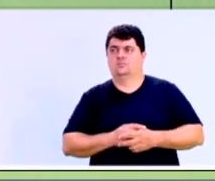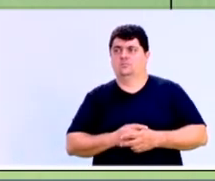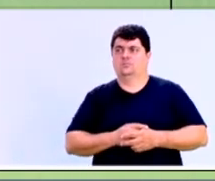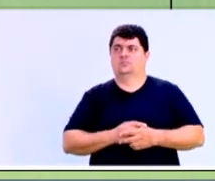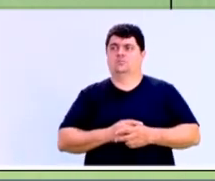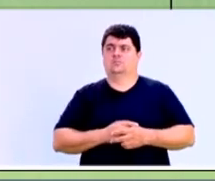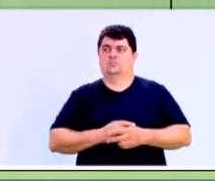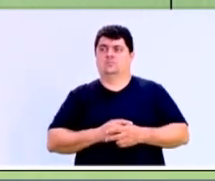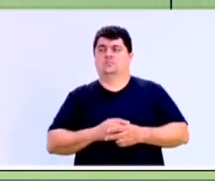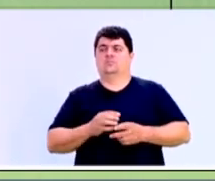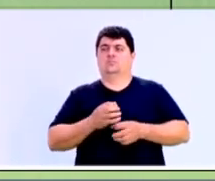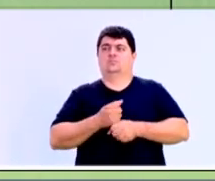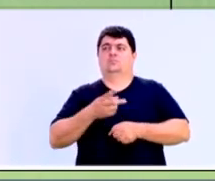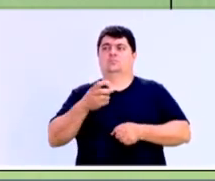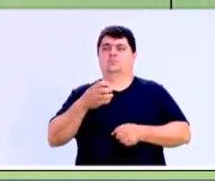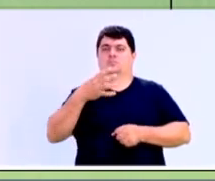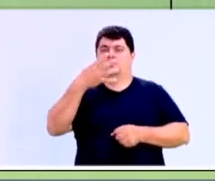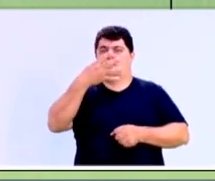11,93. Isso aqui dá